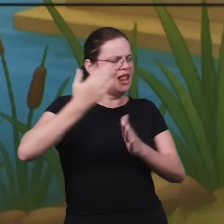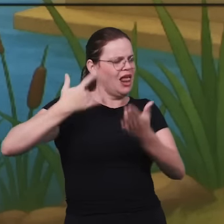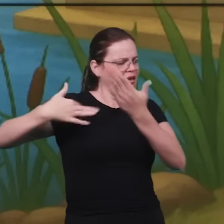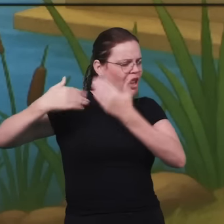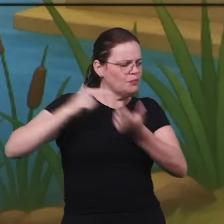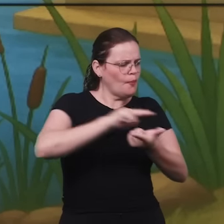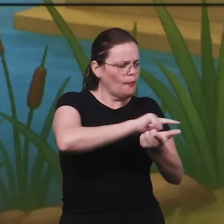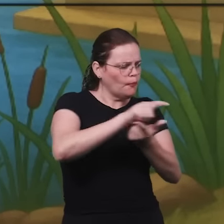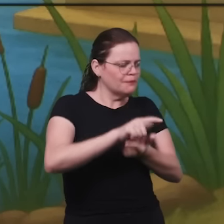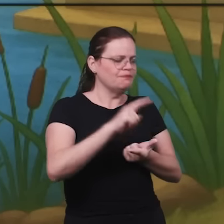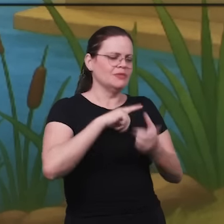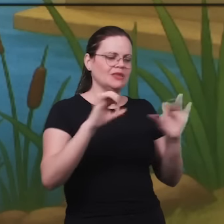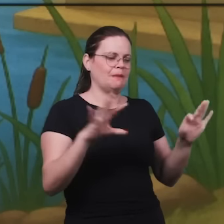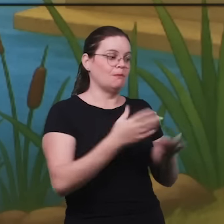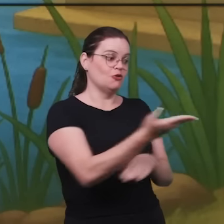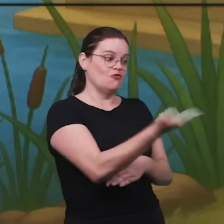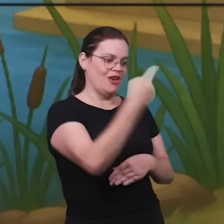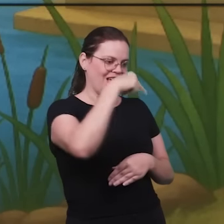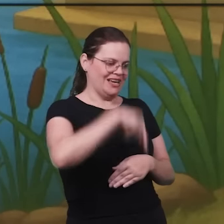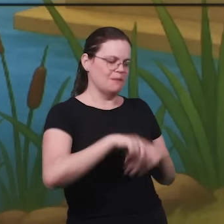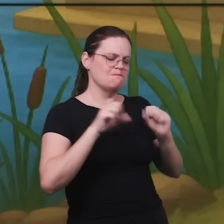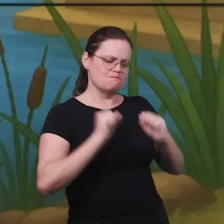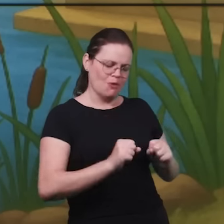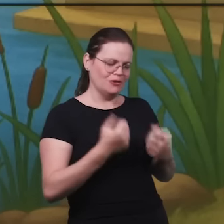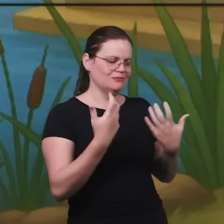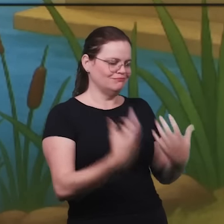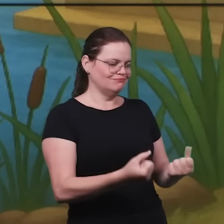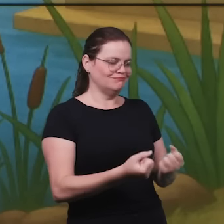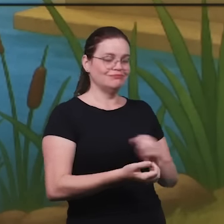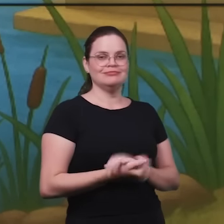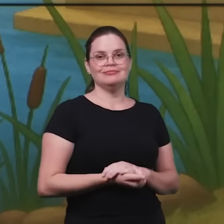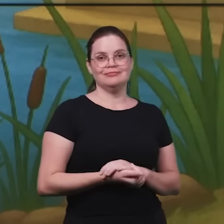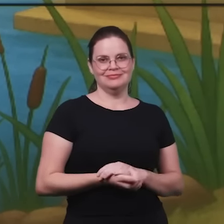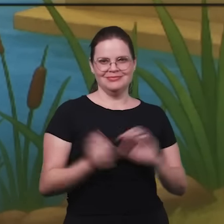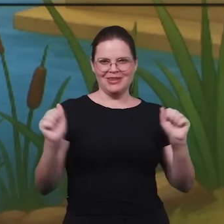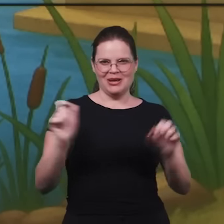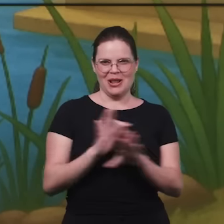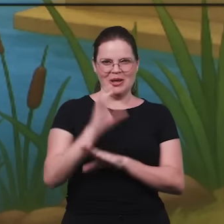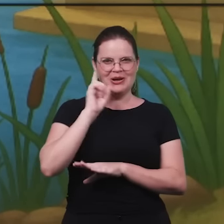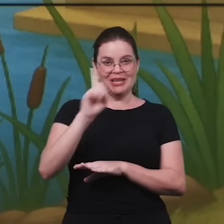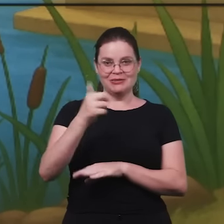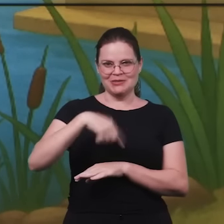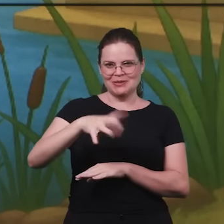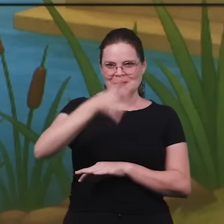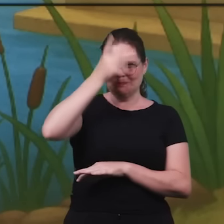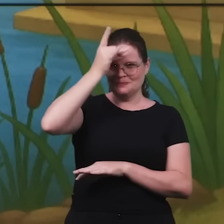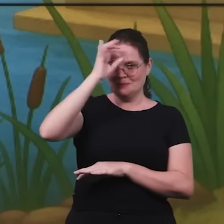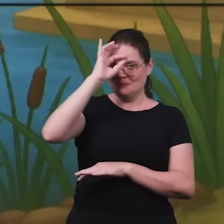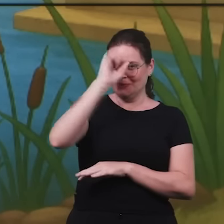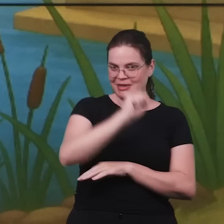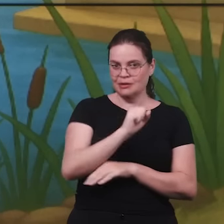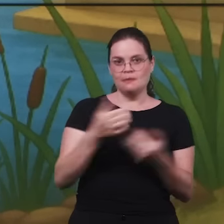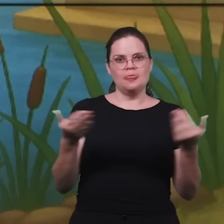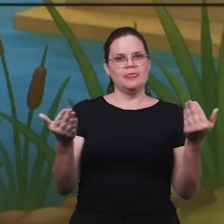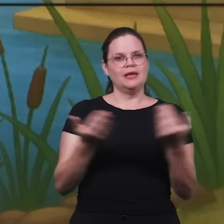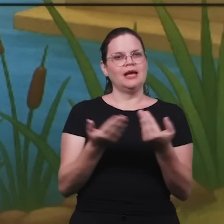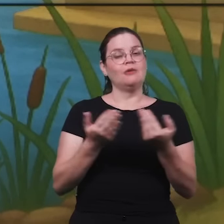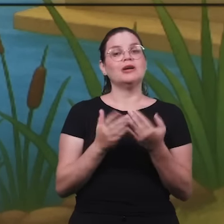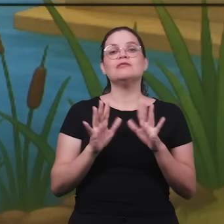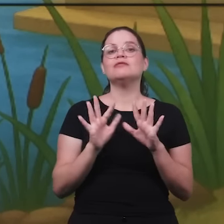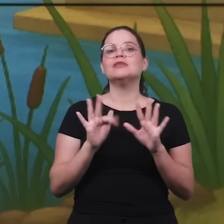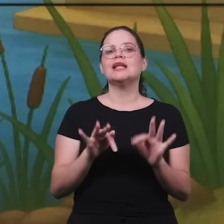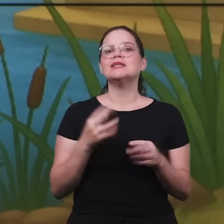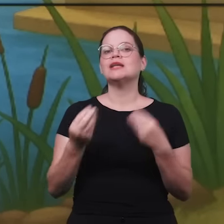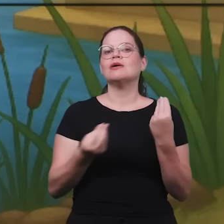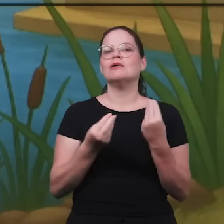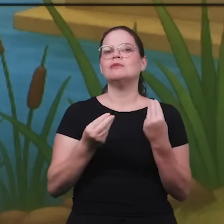Glória a Deus, que essa palavra fique guardada em nossos corações. E nós vamos encerrar o nosso seminário